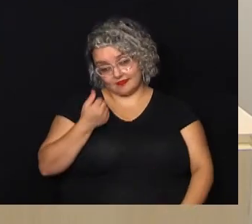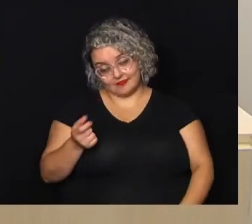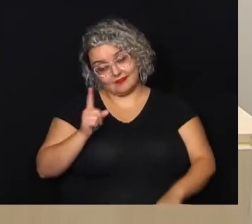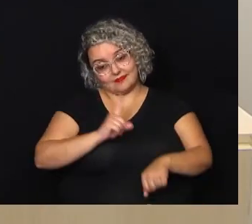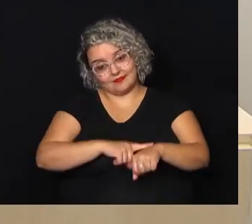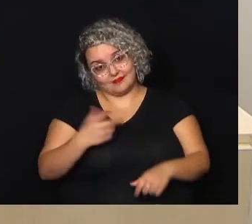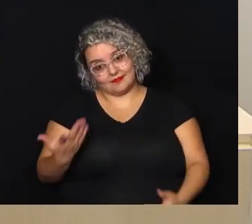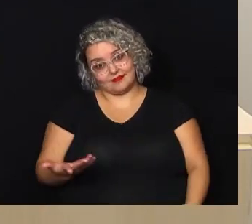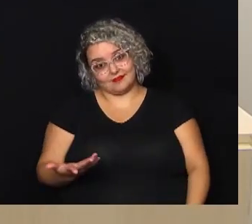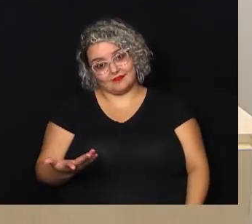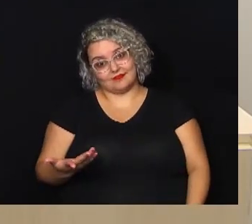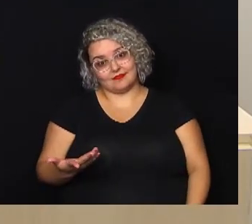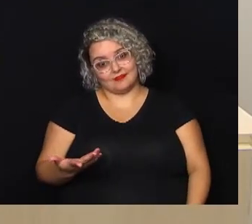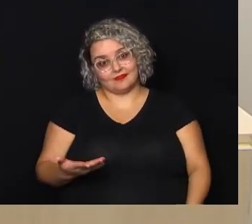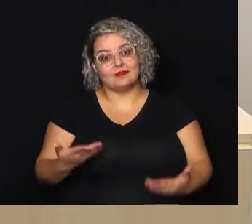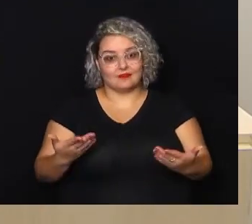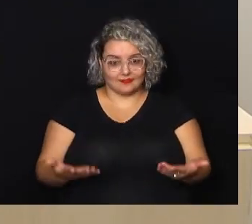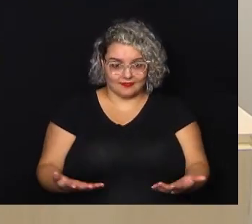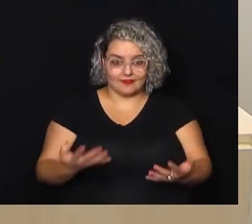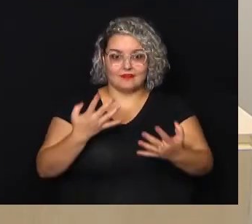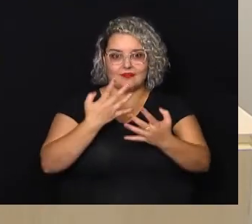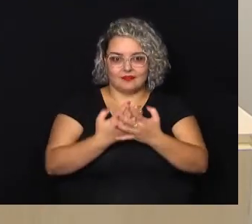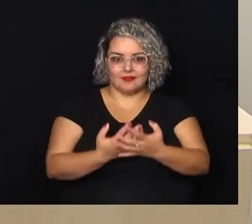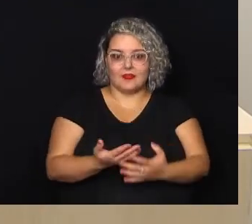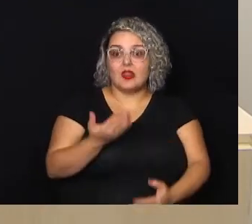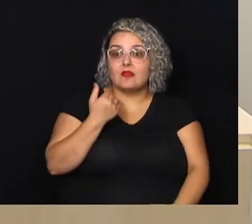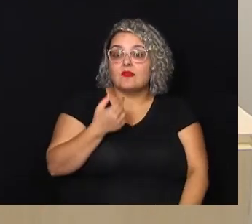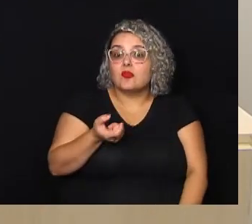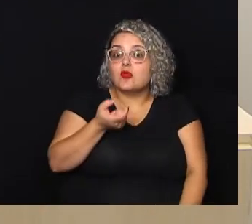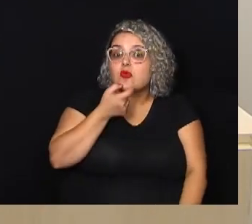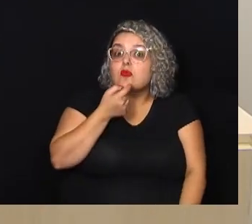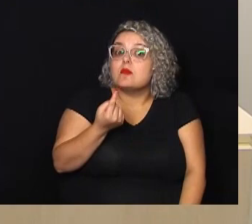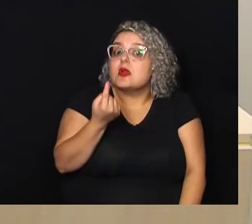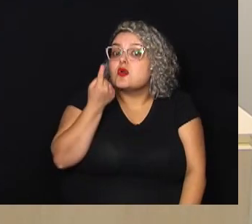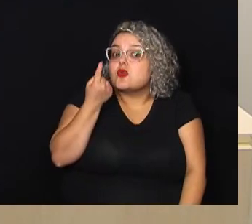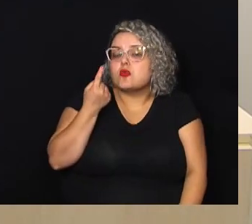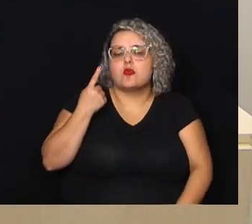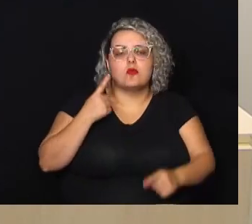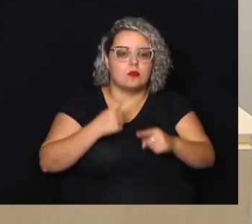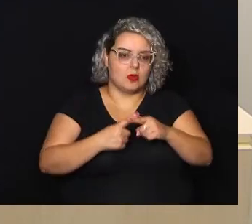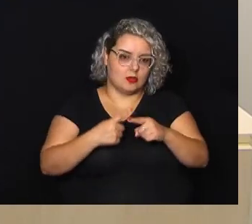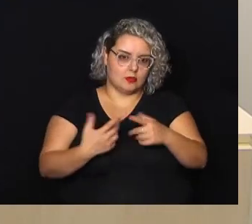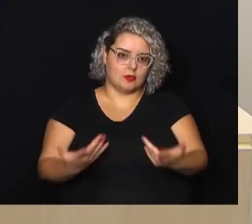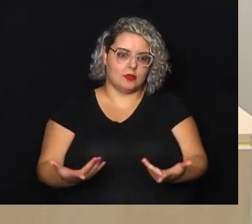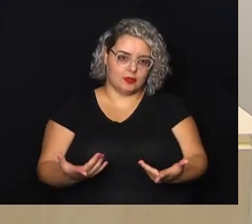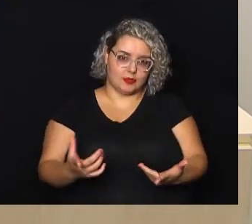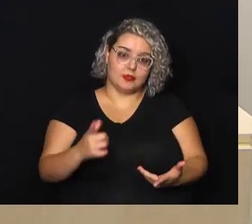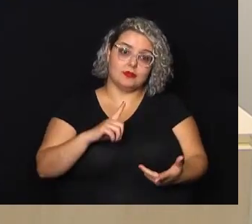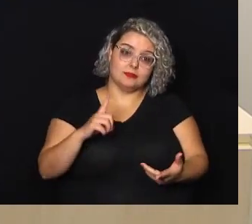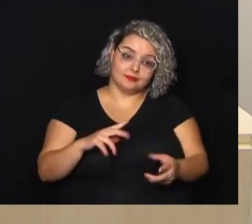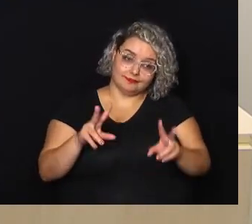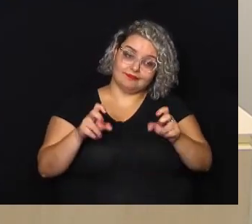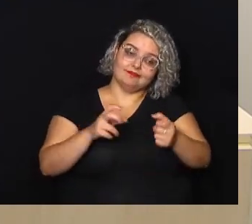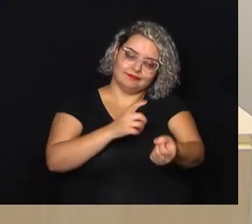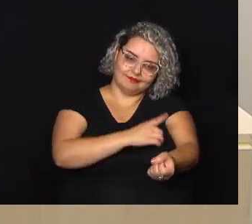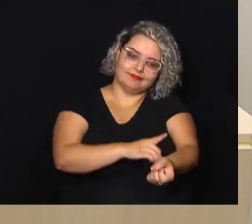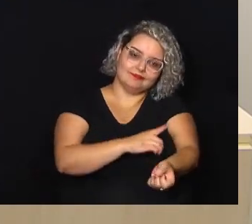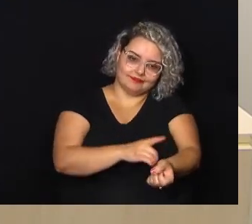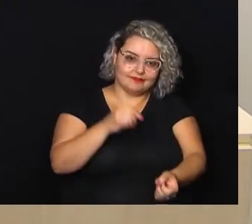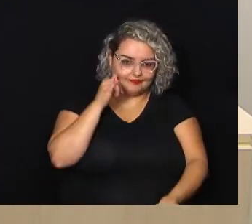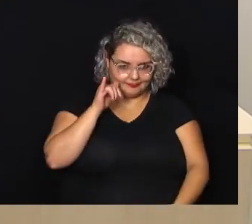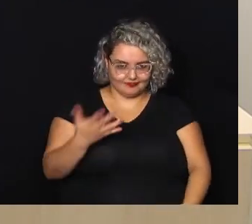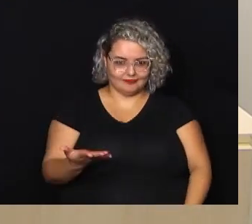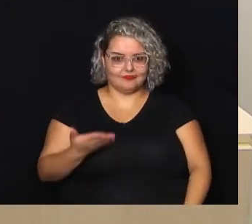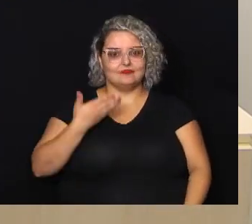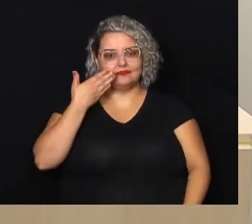melhor hora, né? A melhor hora, e eu vou confessar, eu vou comer uma bolachinha só, porque eu tenho uma questão da diabetes, então